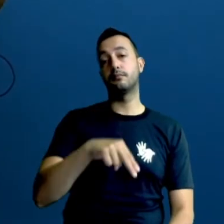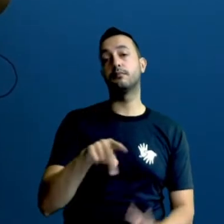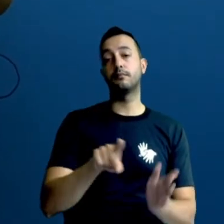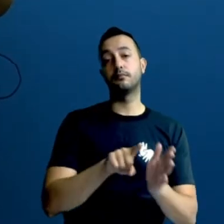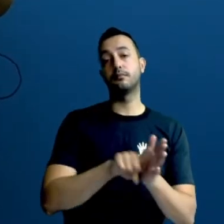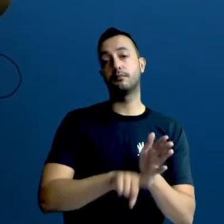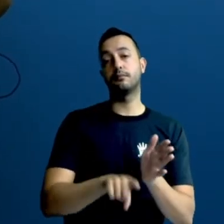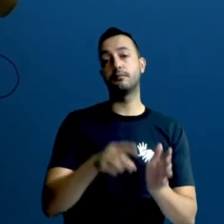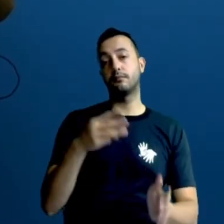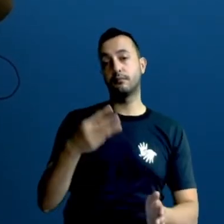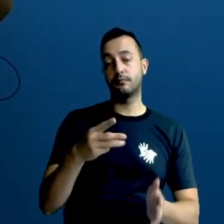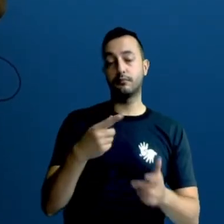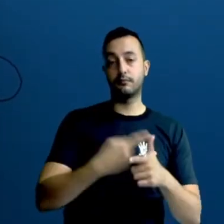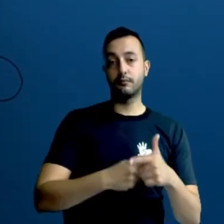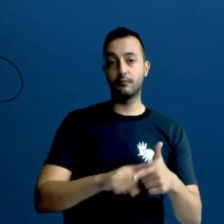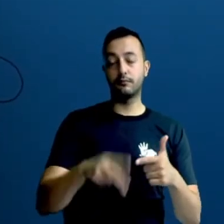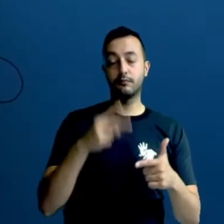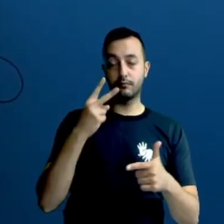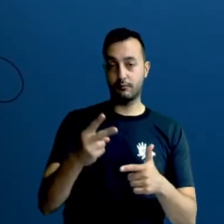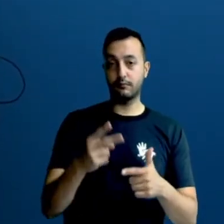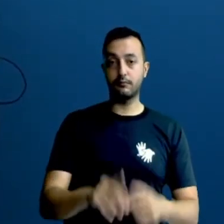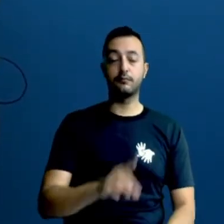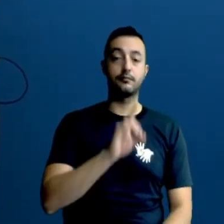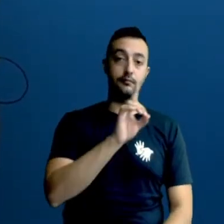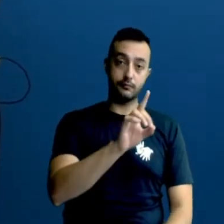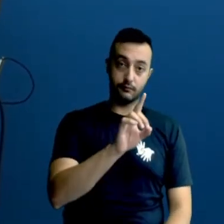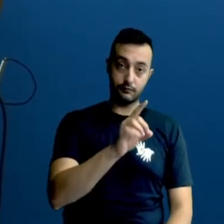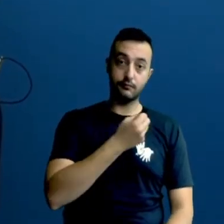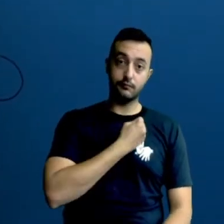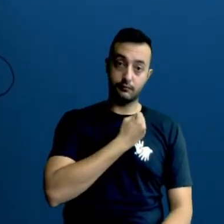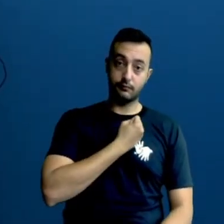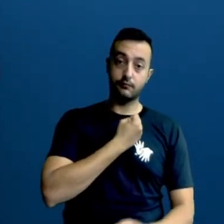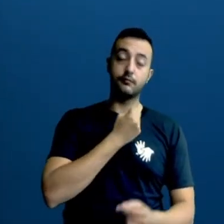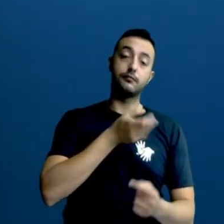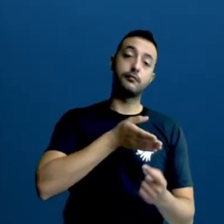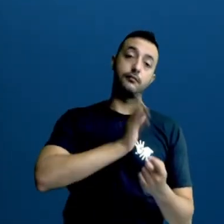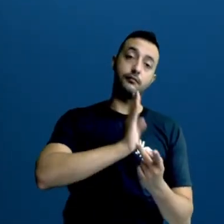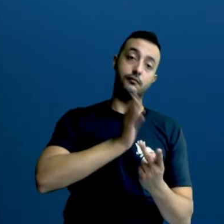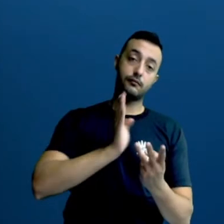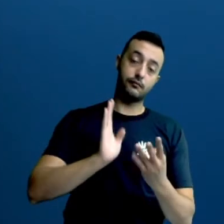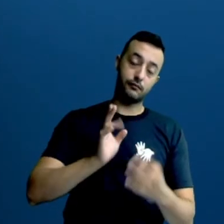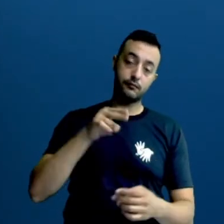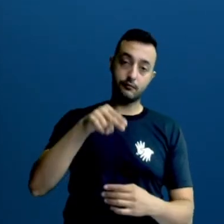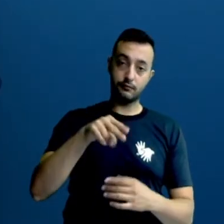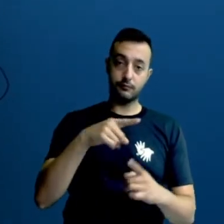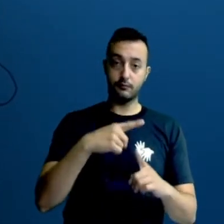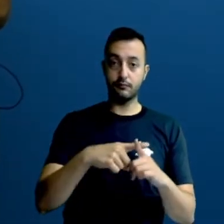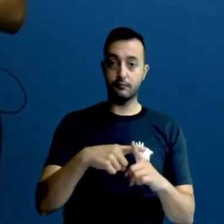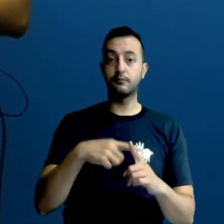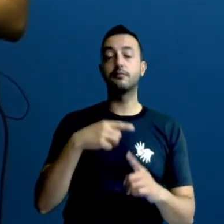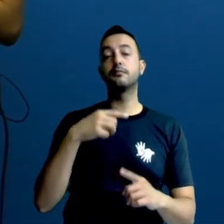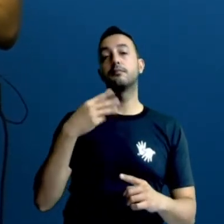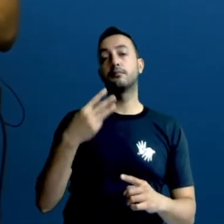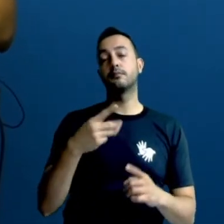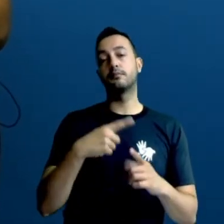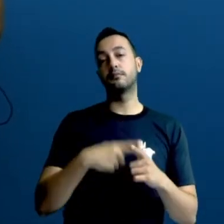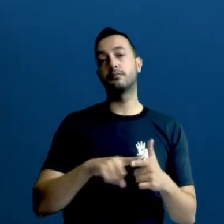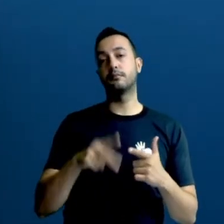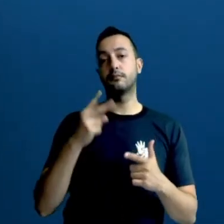dividido por 2. Esta é a fórmula, D, número de diagonais, igual a N vezes N menos 3 dividido por